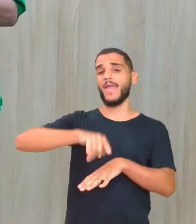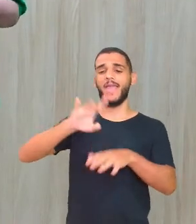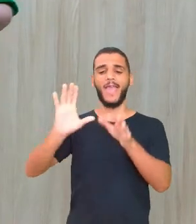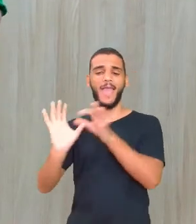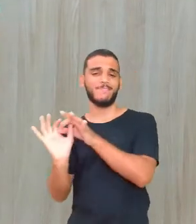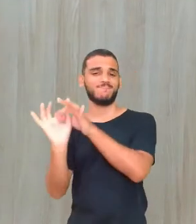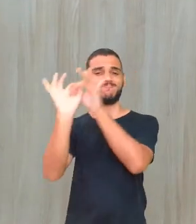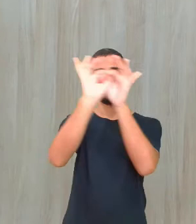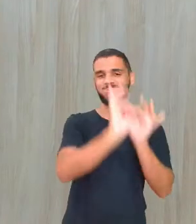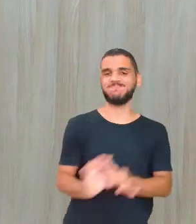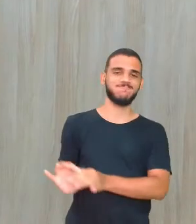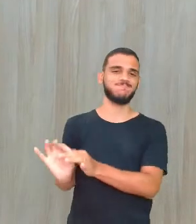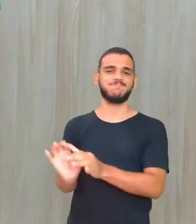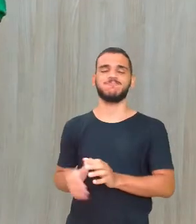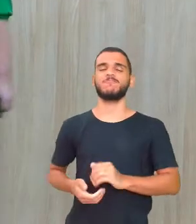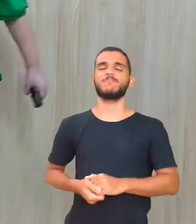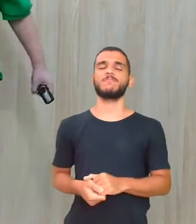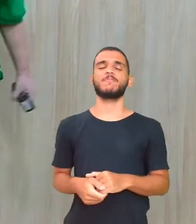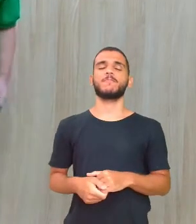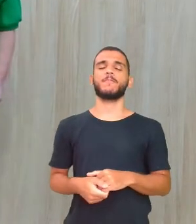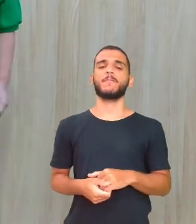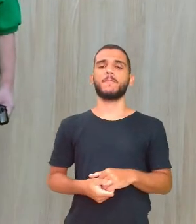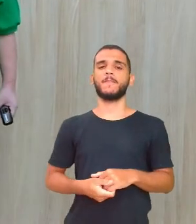toda interligada. Então,